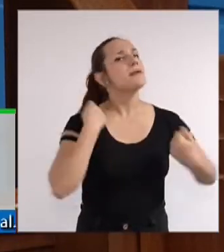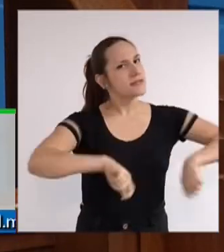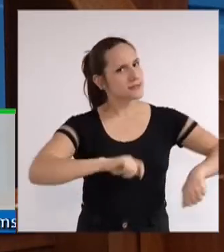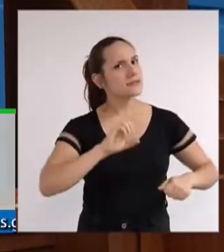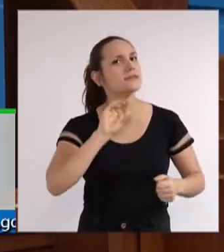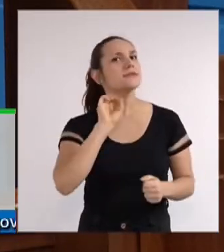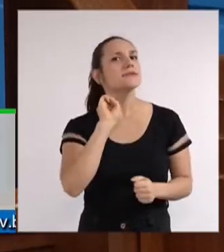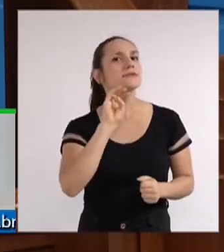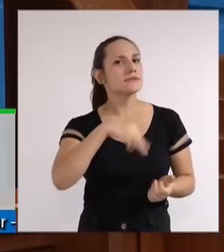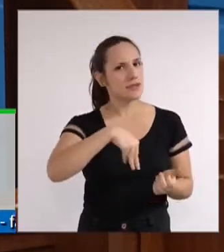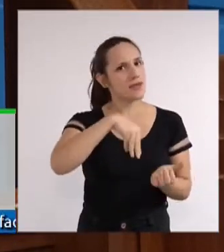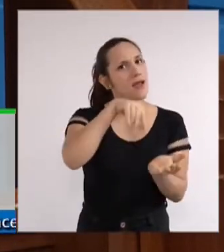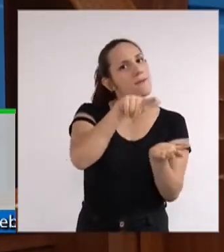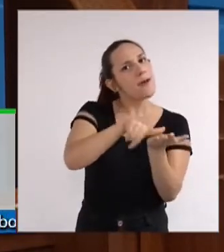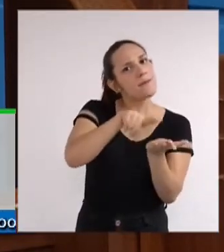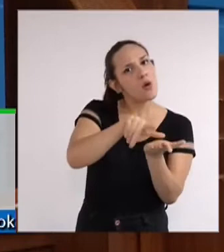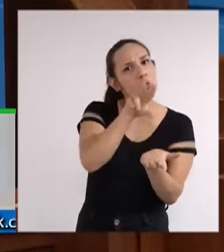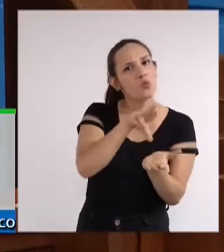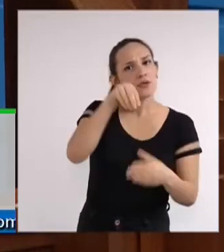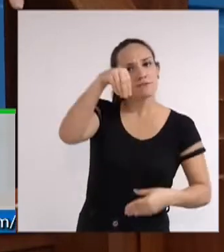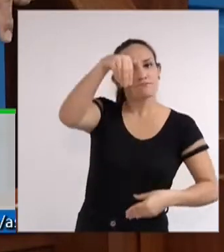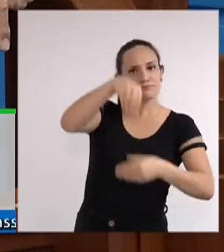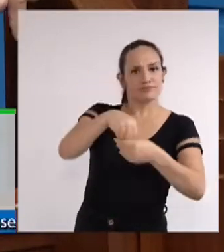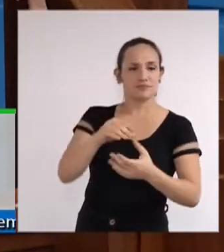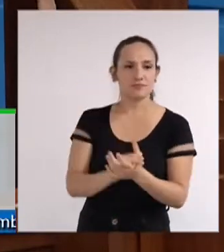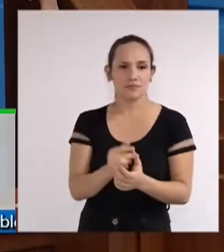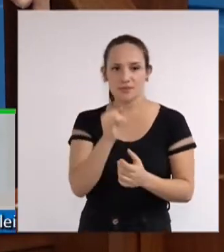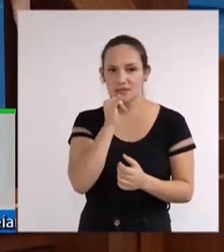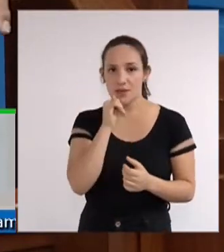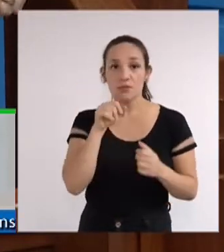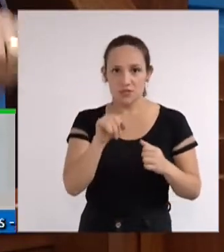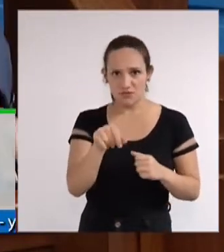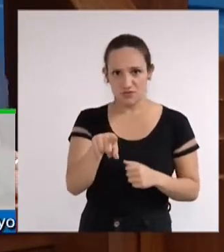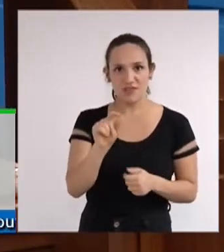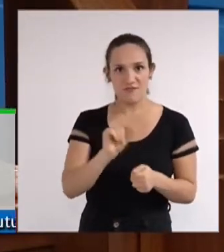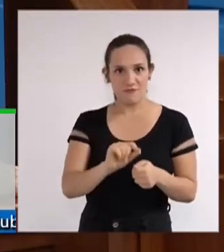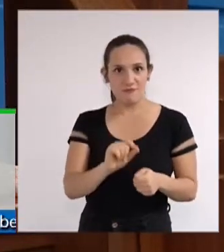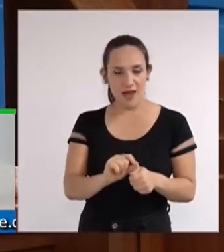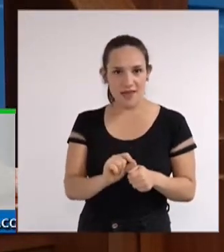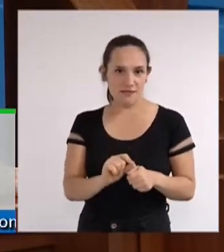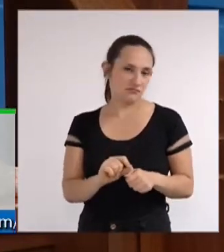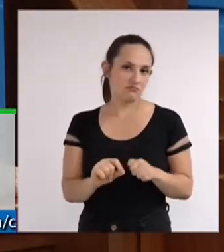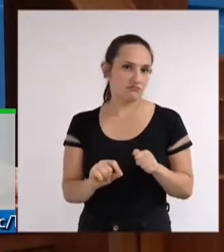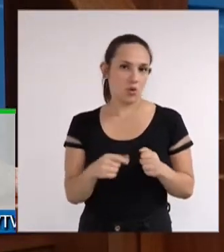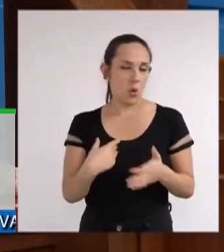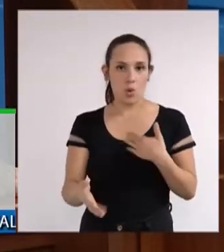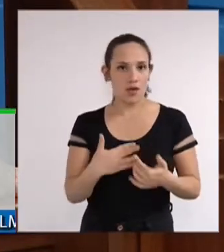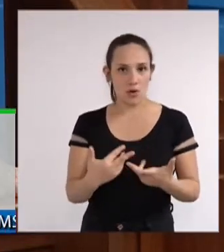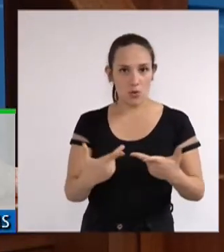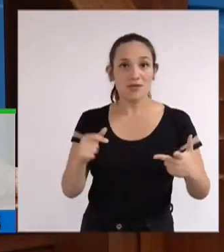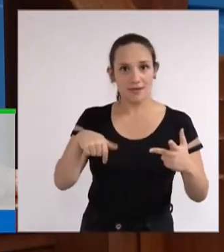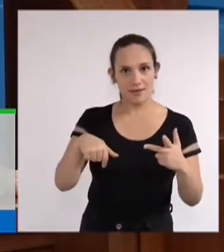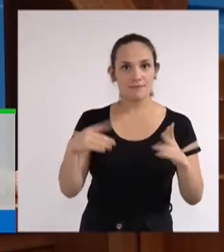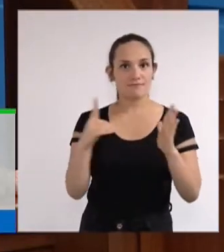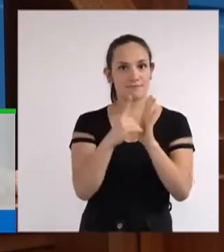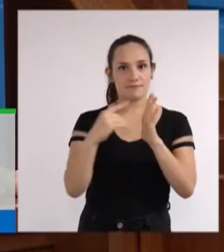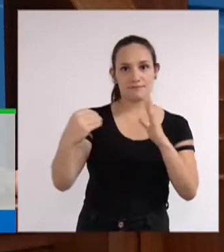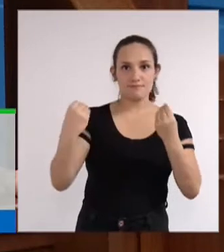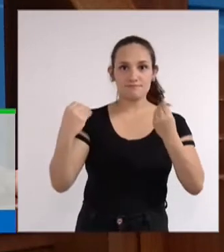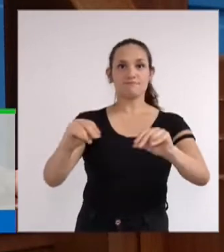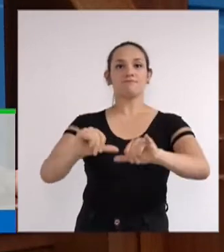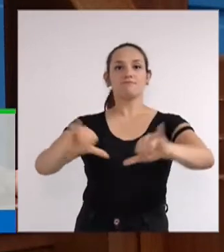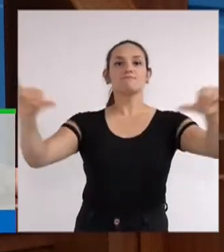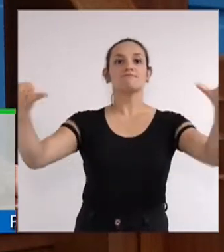isso não é publicidade. Quando os senhores publicam algum ato dessa casa, ele é dado ao conhecimento de todos os cidadãos. Não